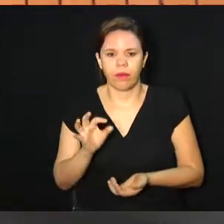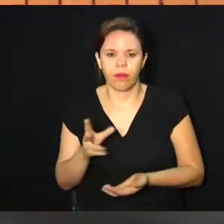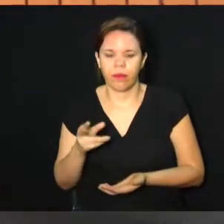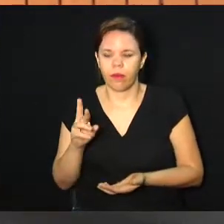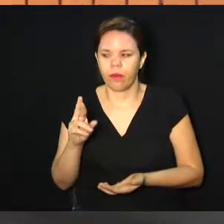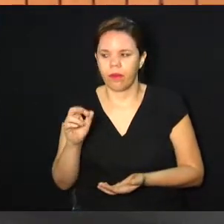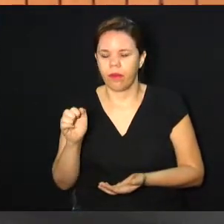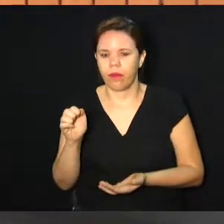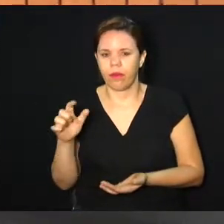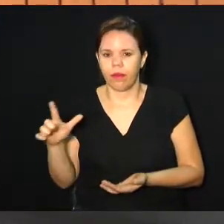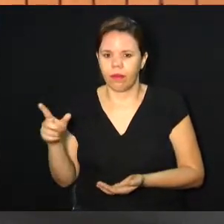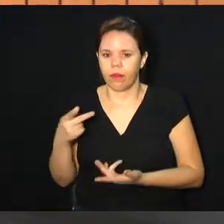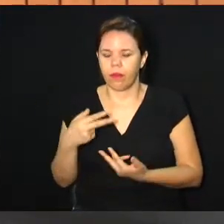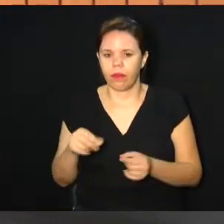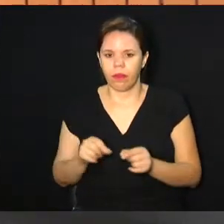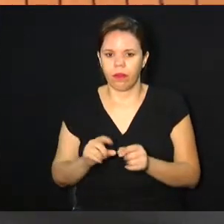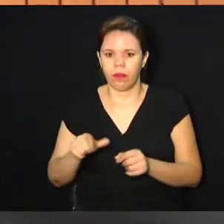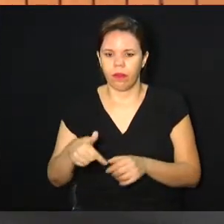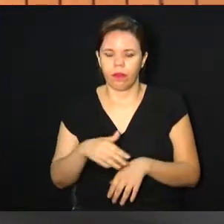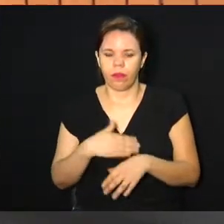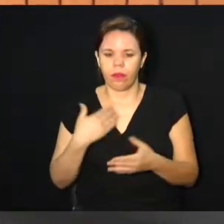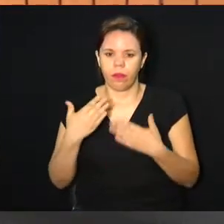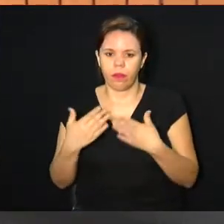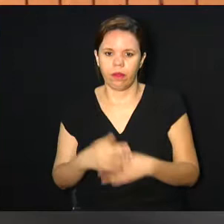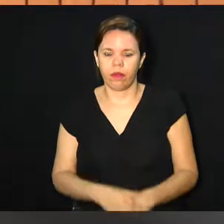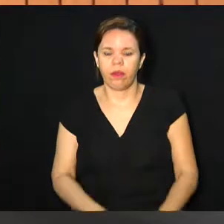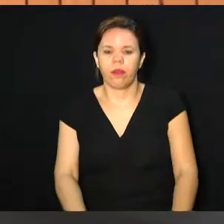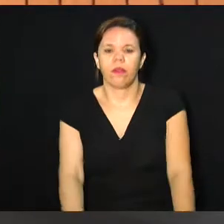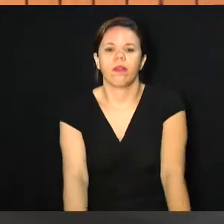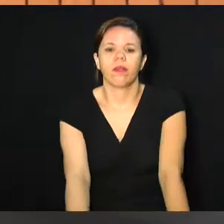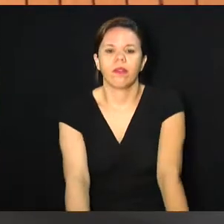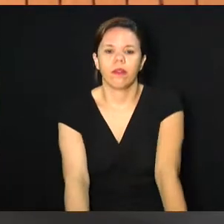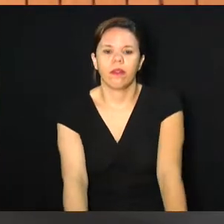falar bastante coisa, a gente conversa depois.